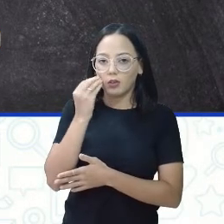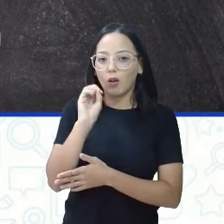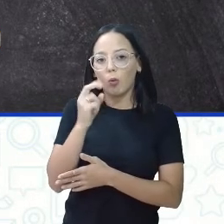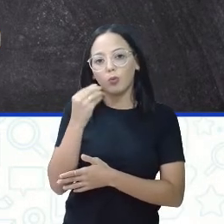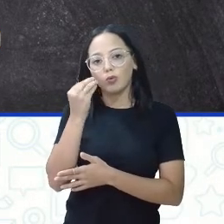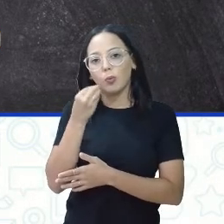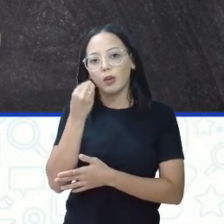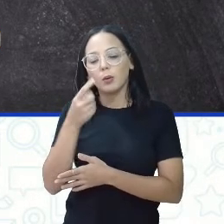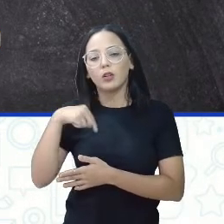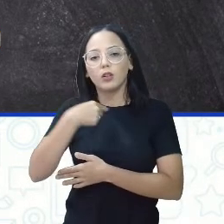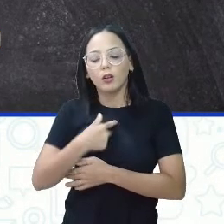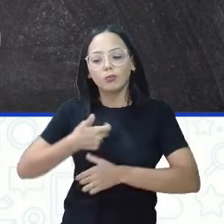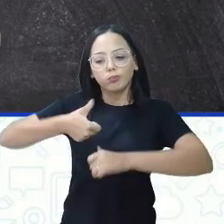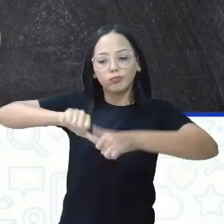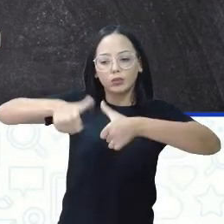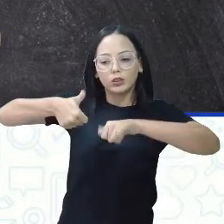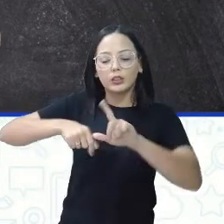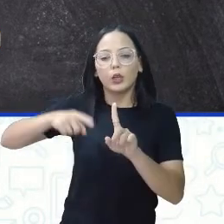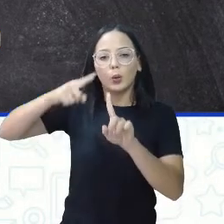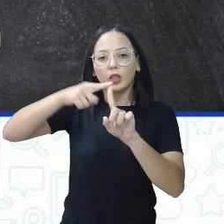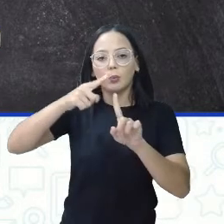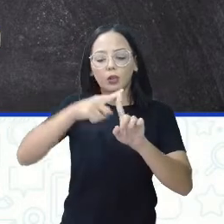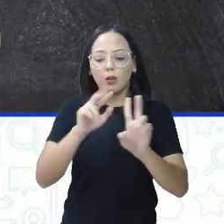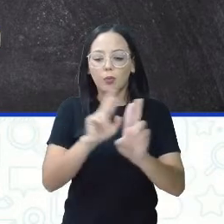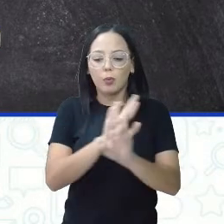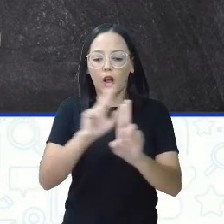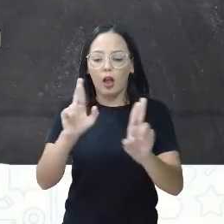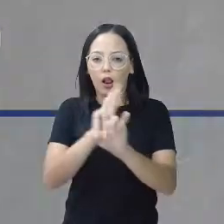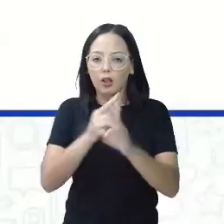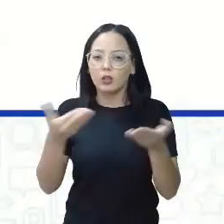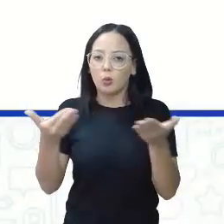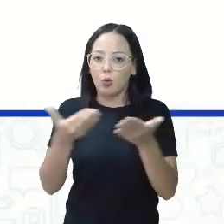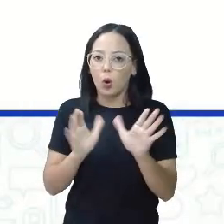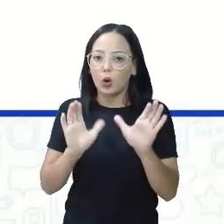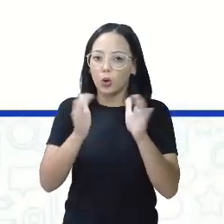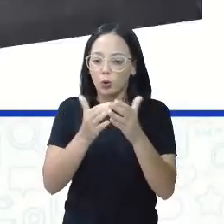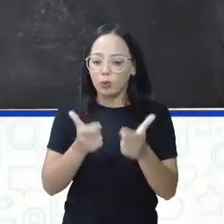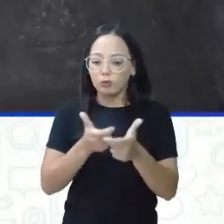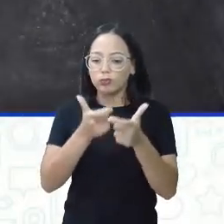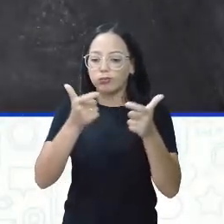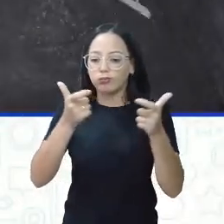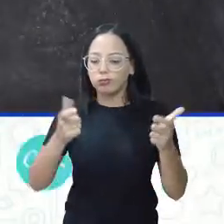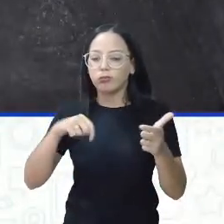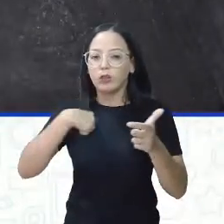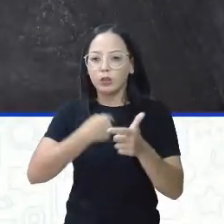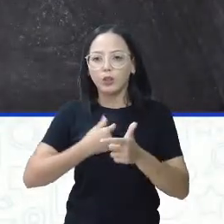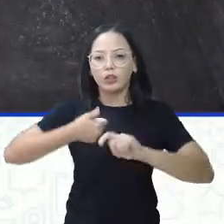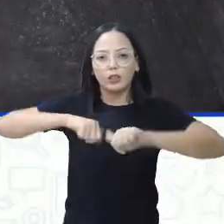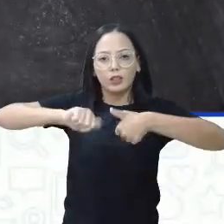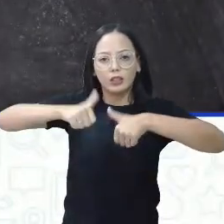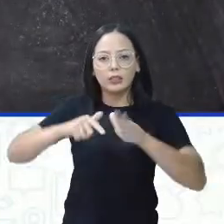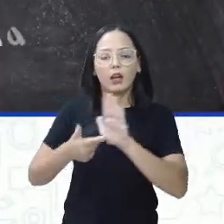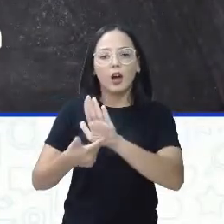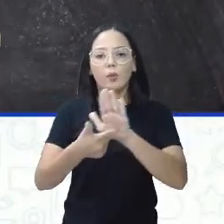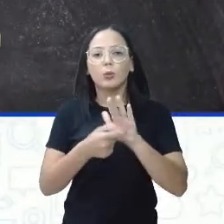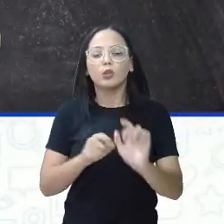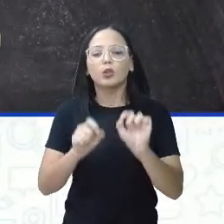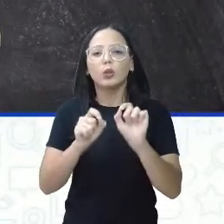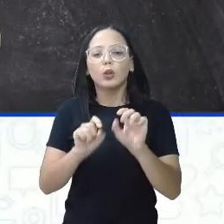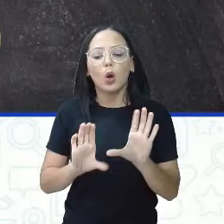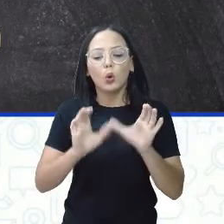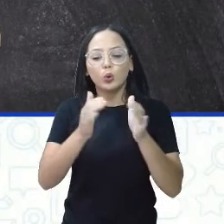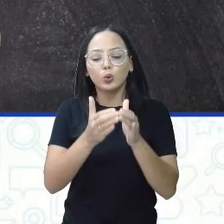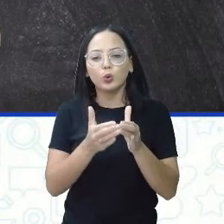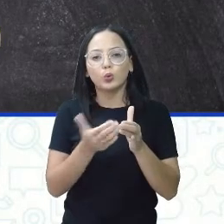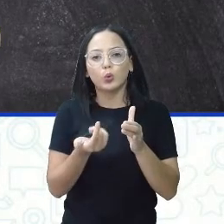né? E a gente vai analisar esse tipo de relação com esse grande grupo. Já quando a gente vai analisar a amostra, é um